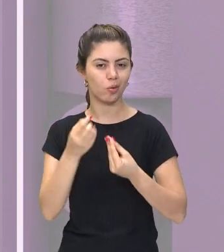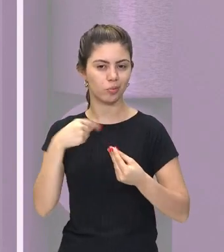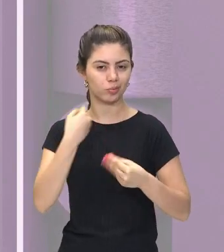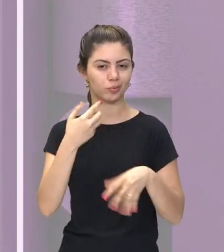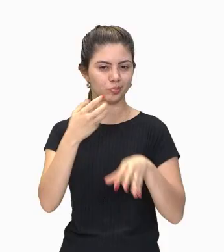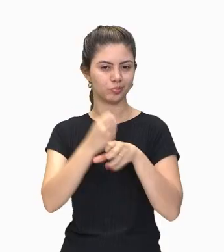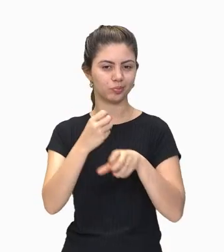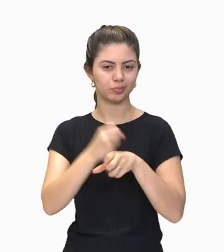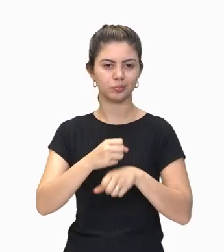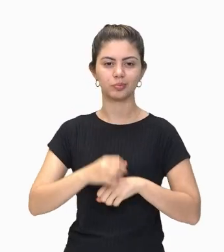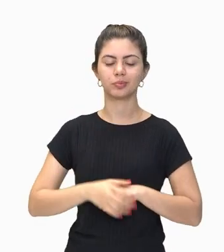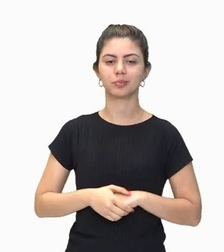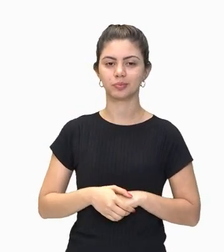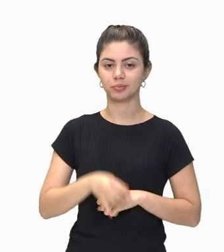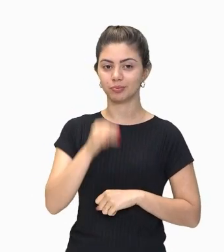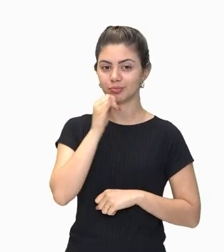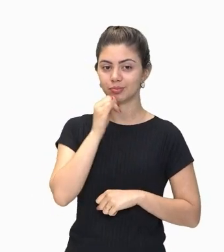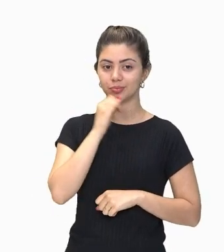lá.